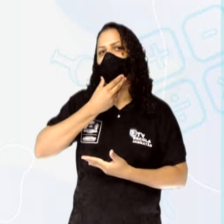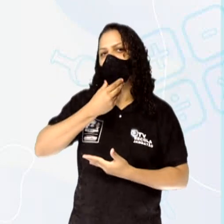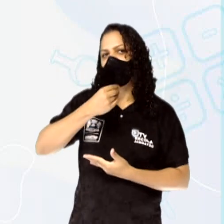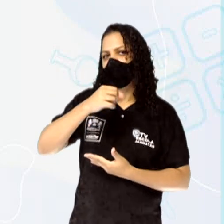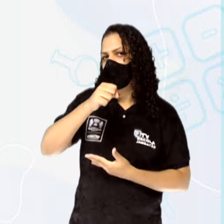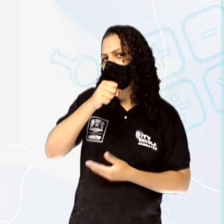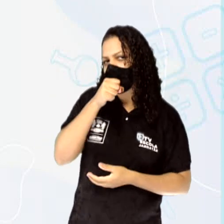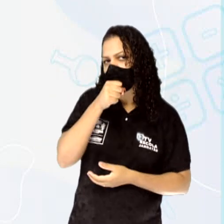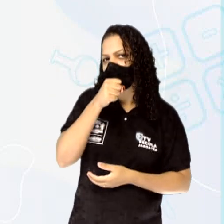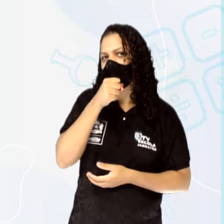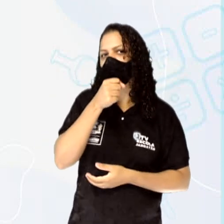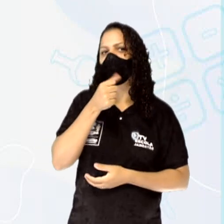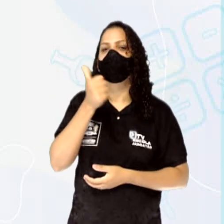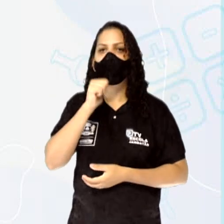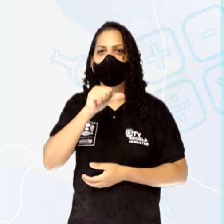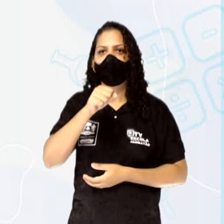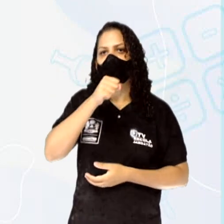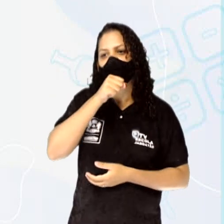grandfather,